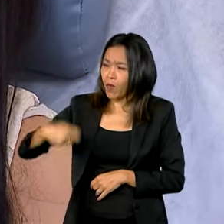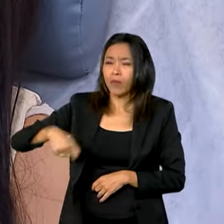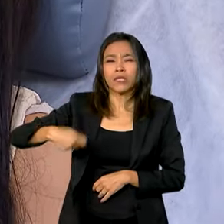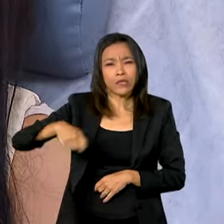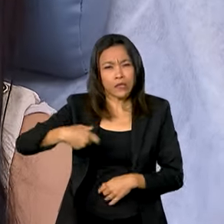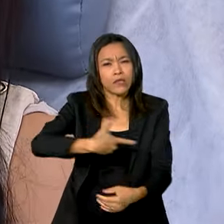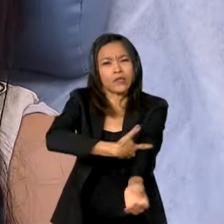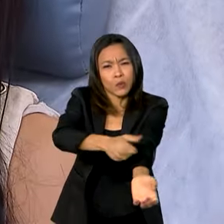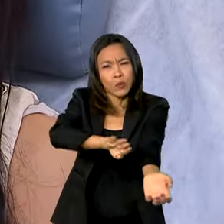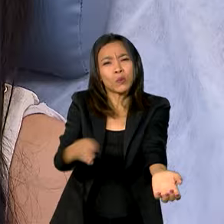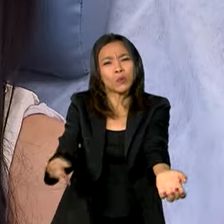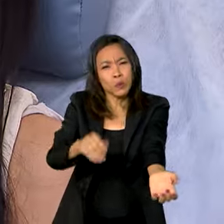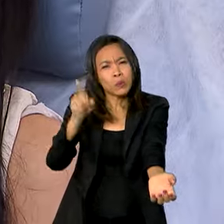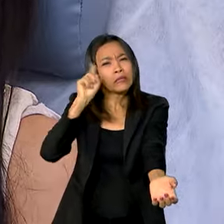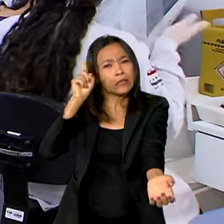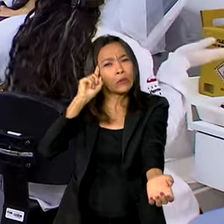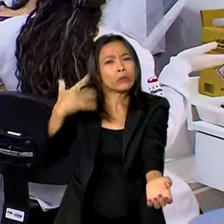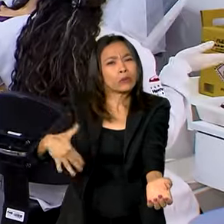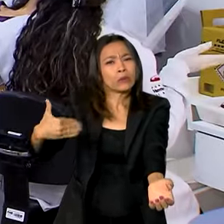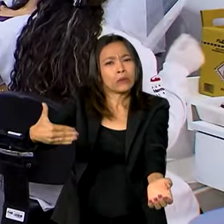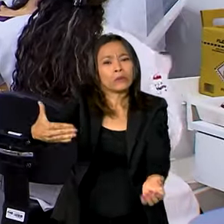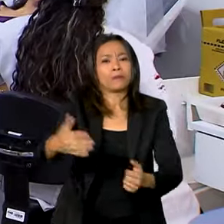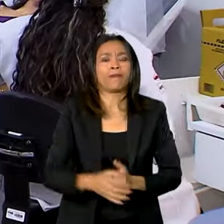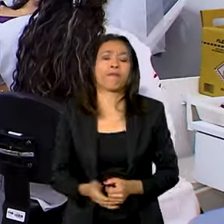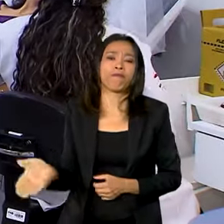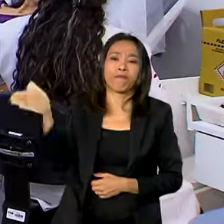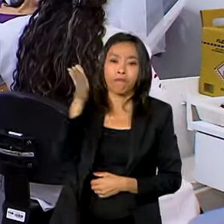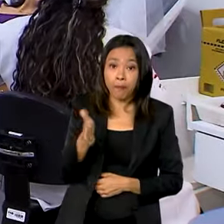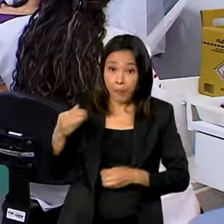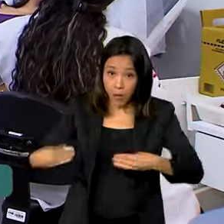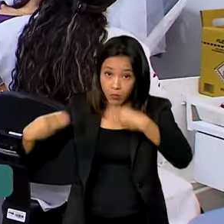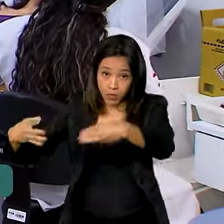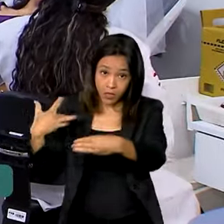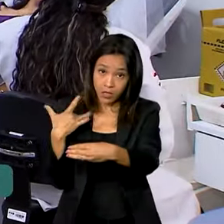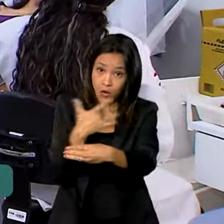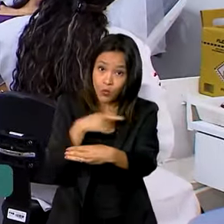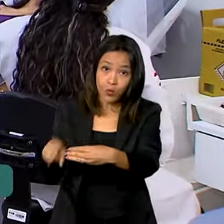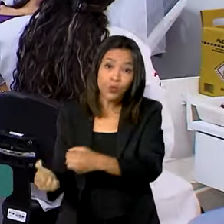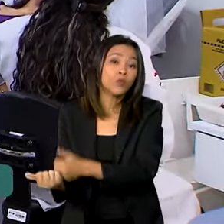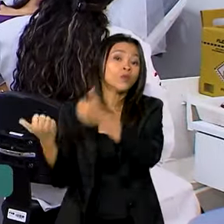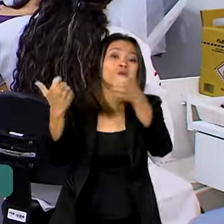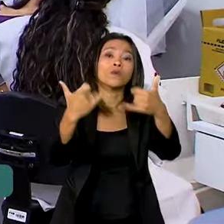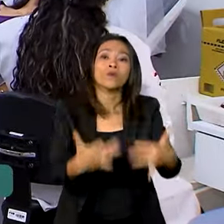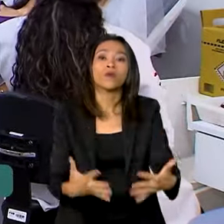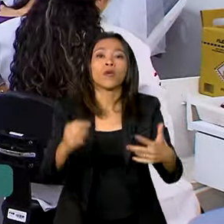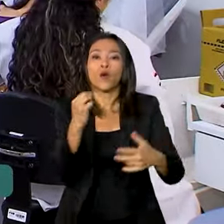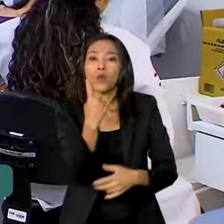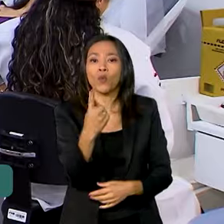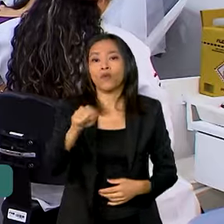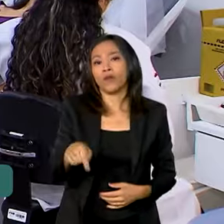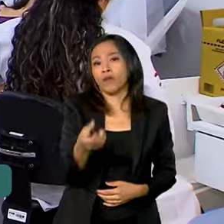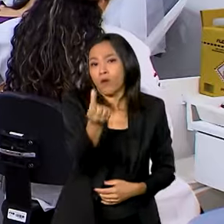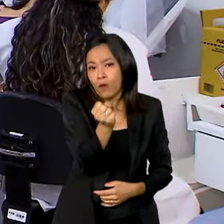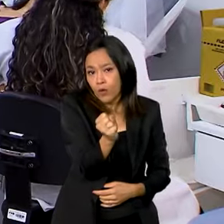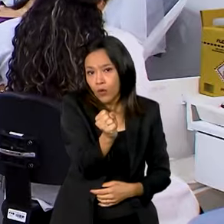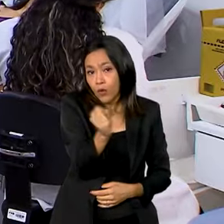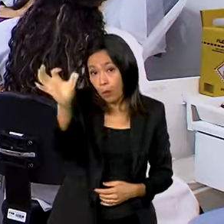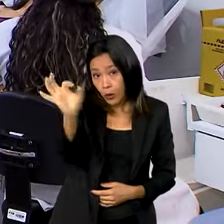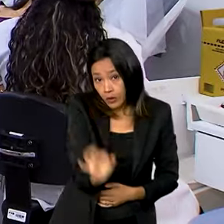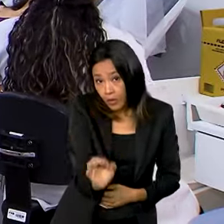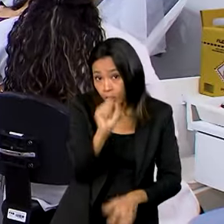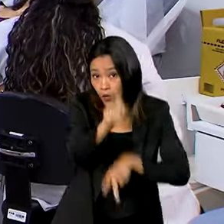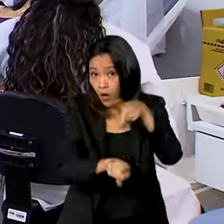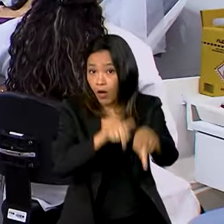precisa nosso dia a dia, então... De acordo com o Ministério da Saúde, atualmente 1,8% da